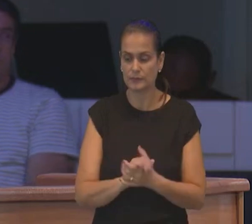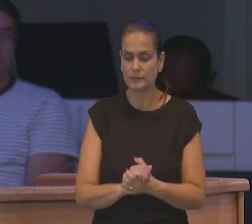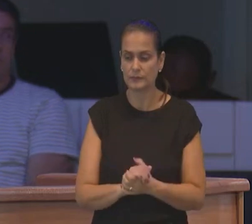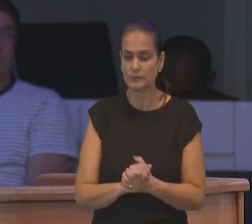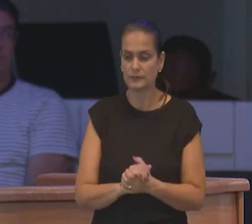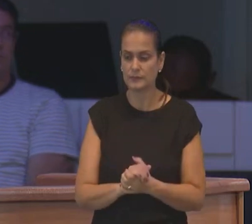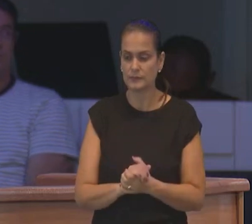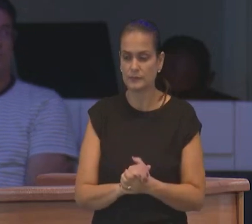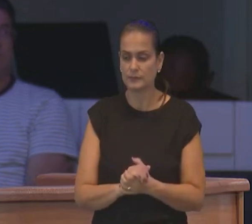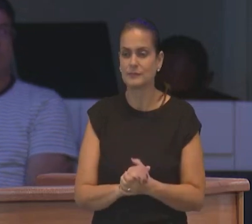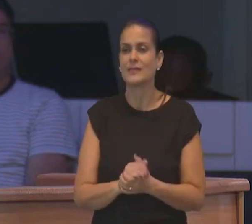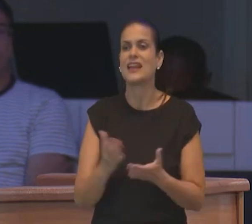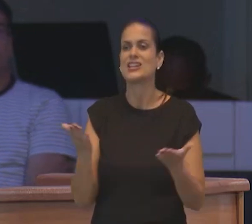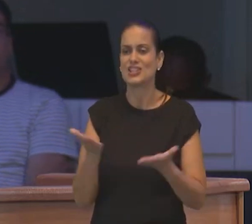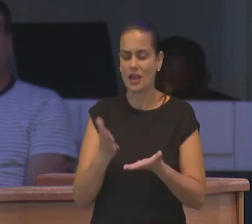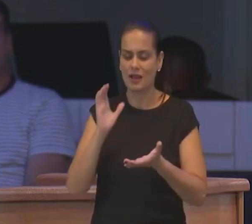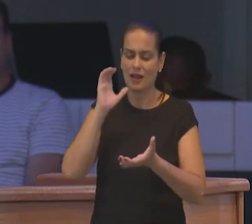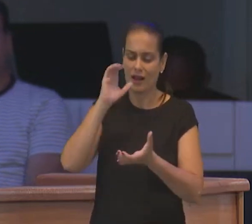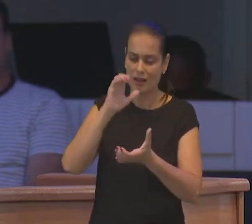Casado,